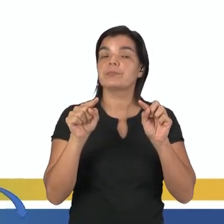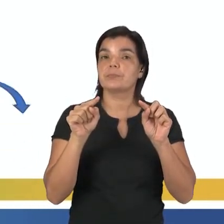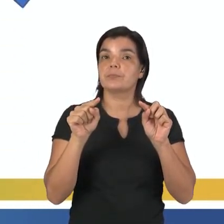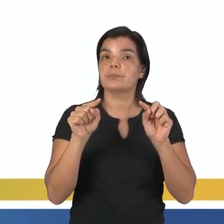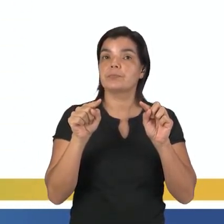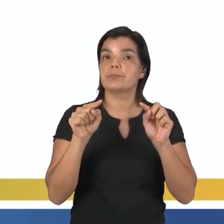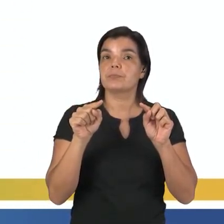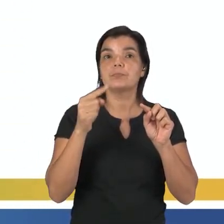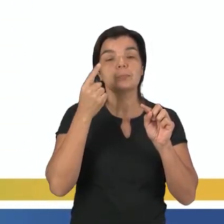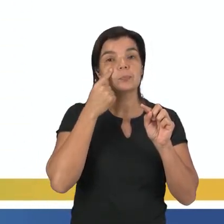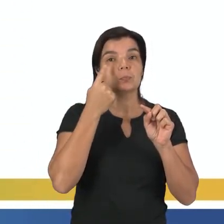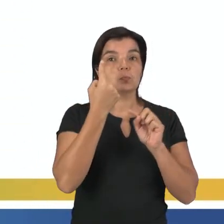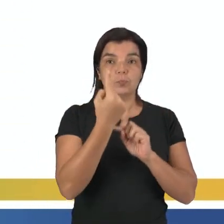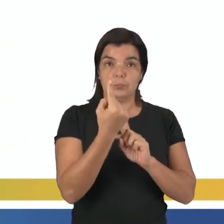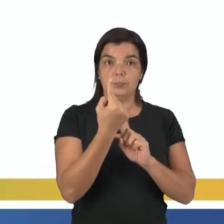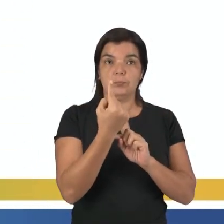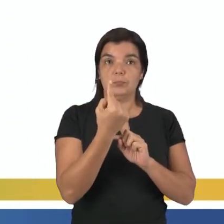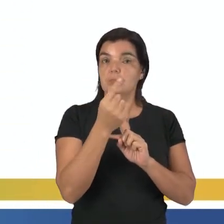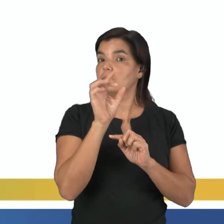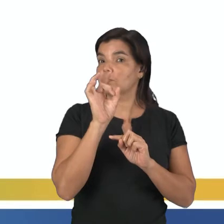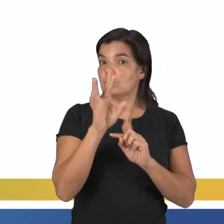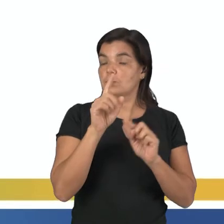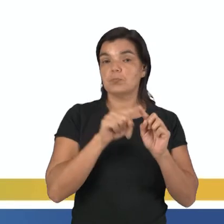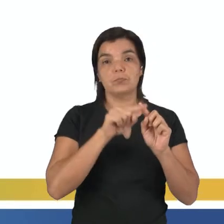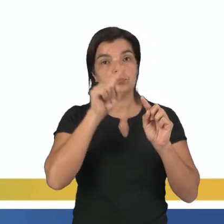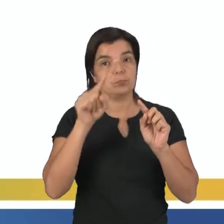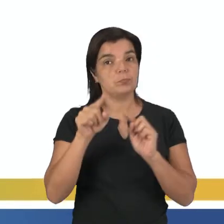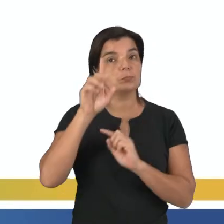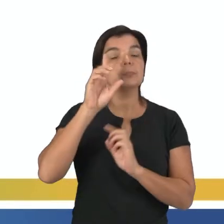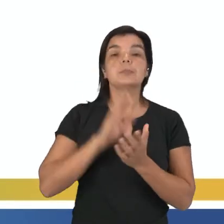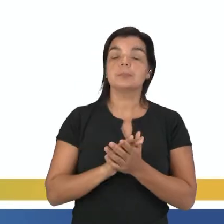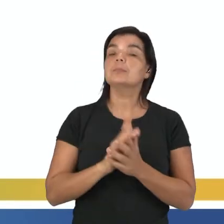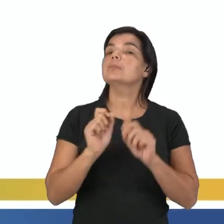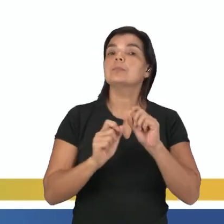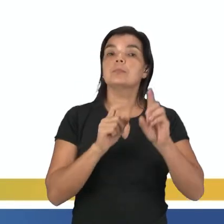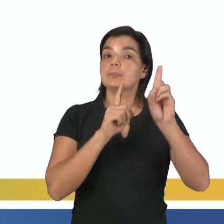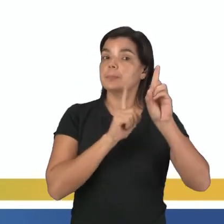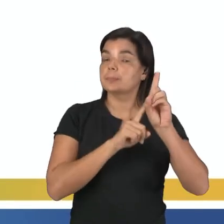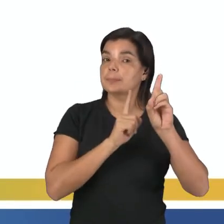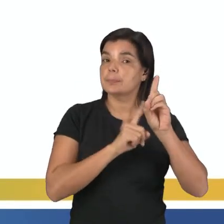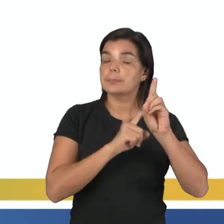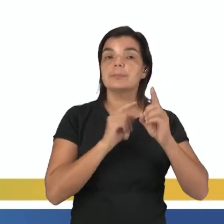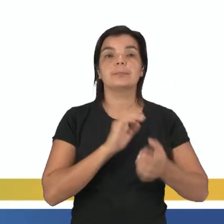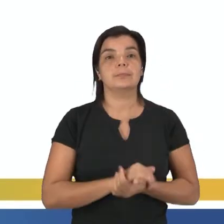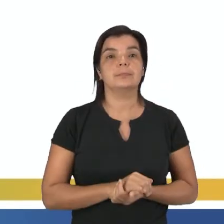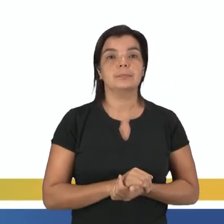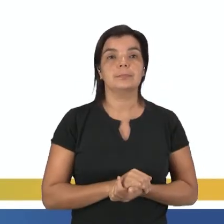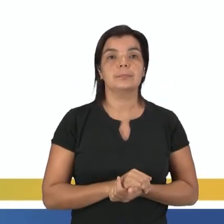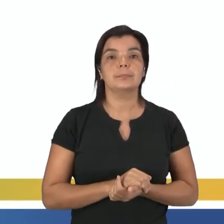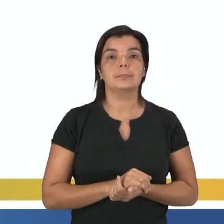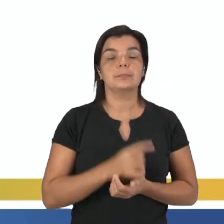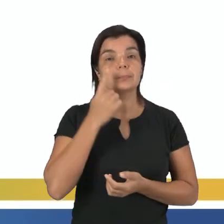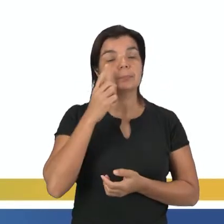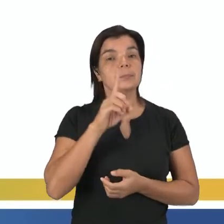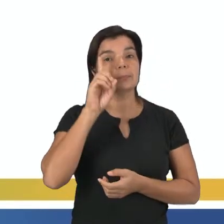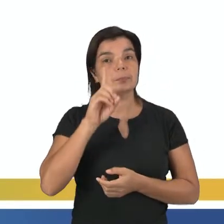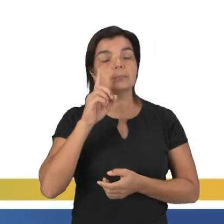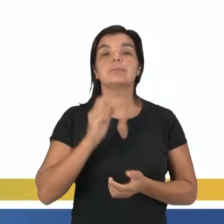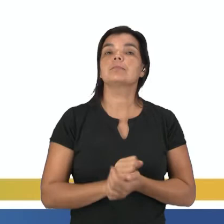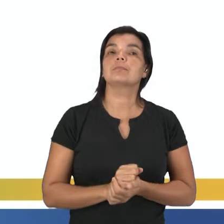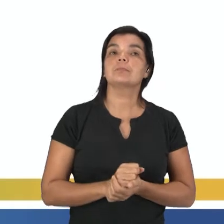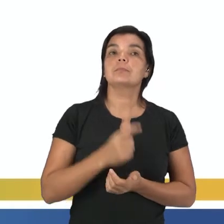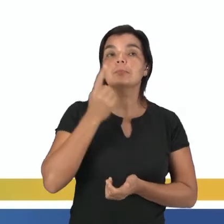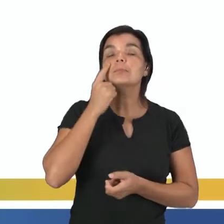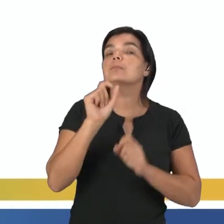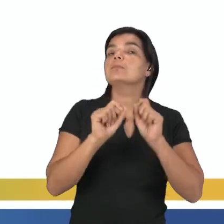né, professor? Eu observo que vai pular uma casa para a direita. Veja quantas casas vai pular e você vai ter